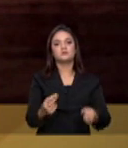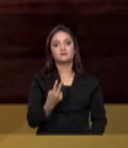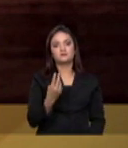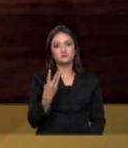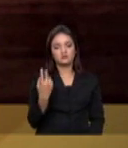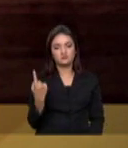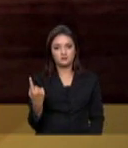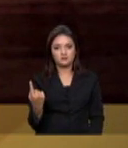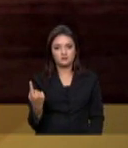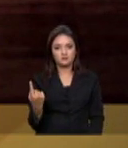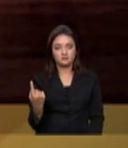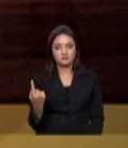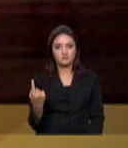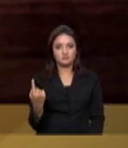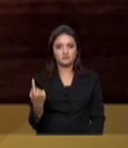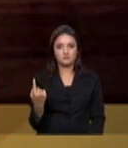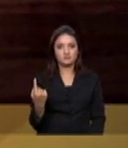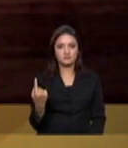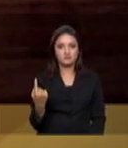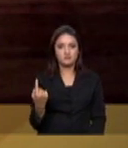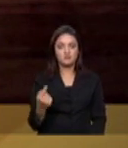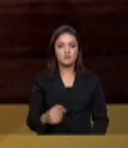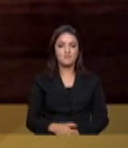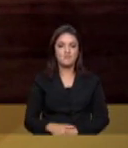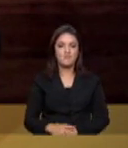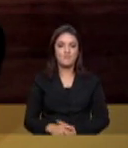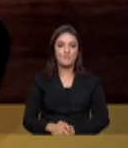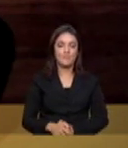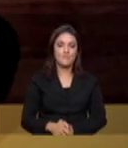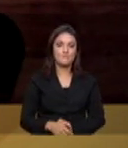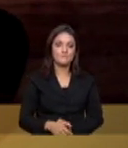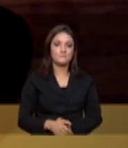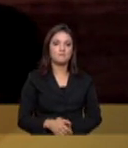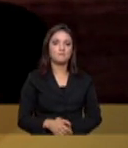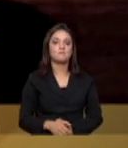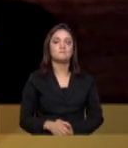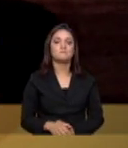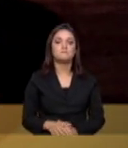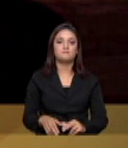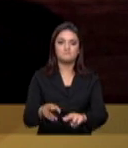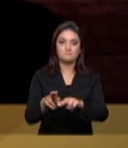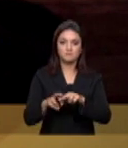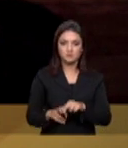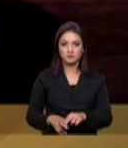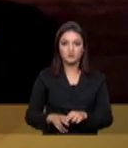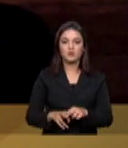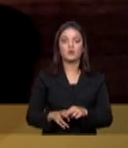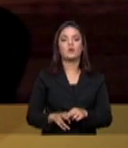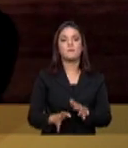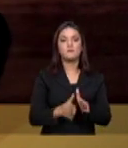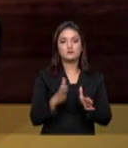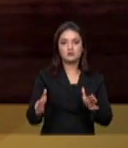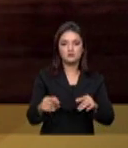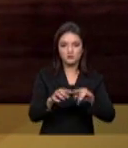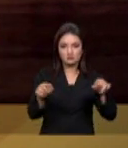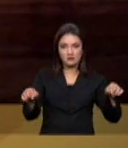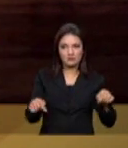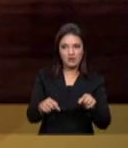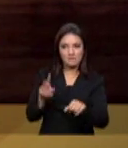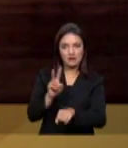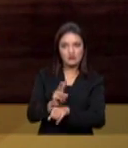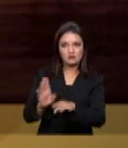231 da construção da república por meio de procedimento demarcatório nos termos das normas que se aplicam